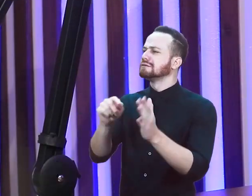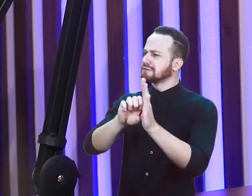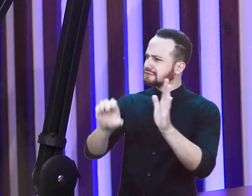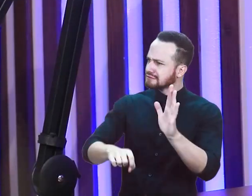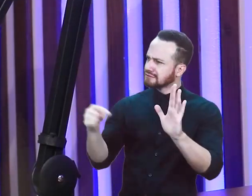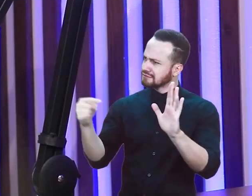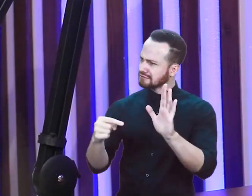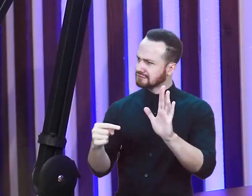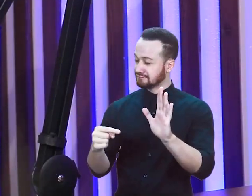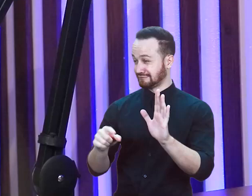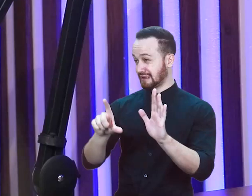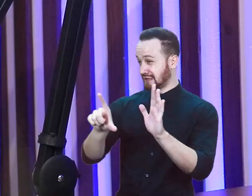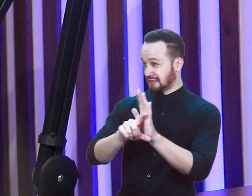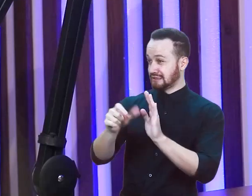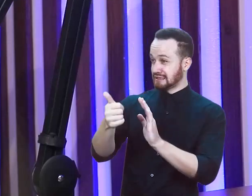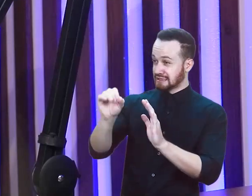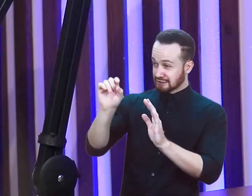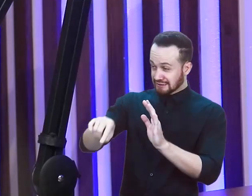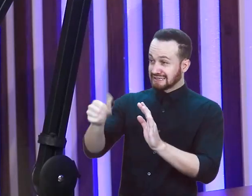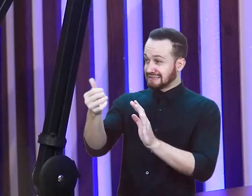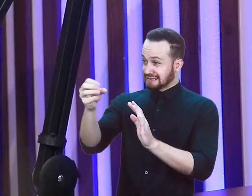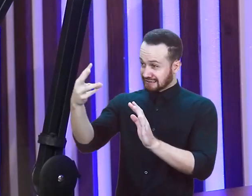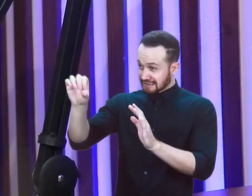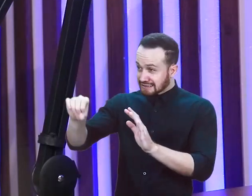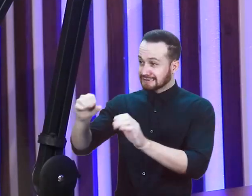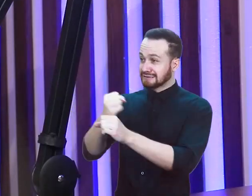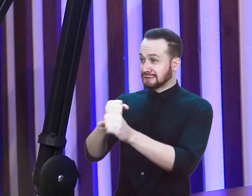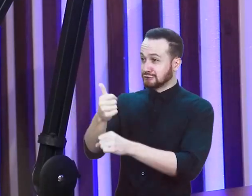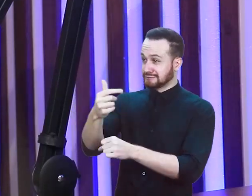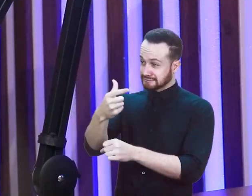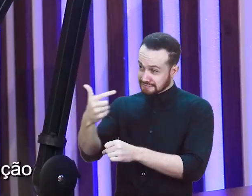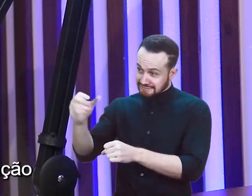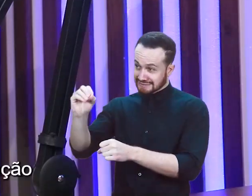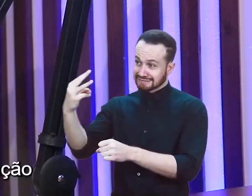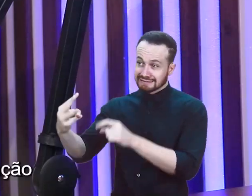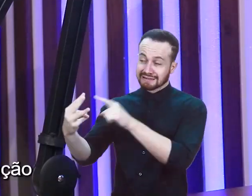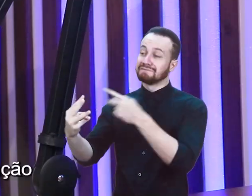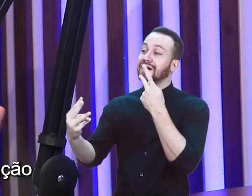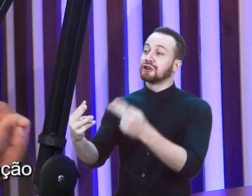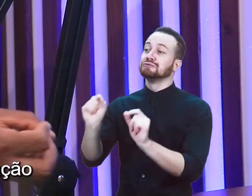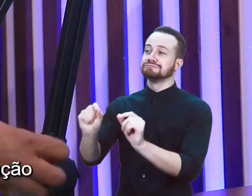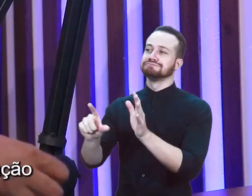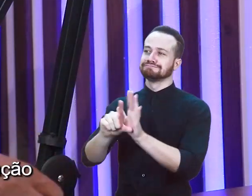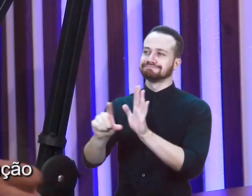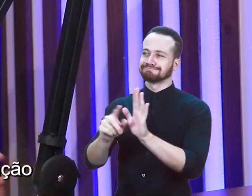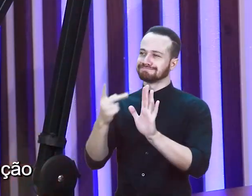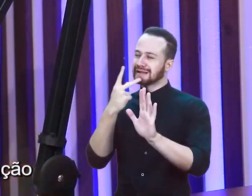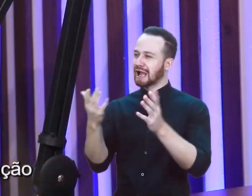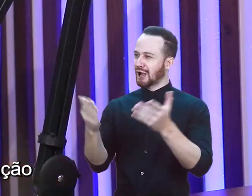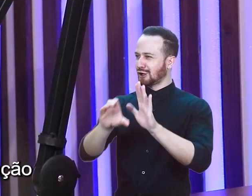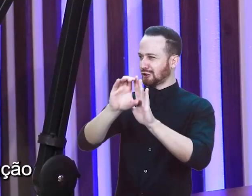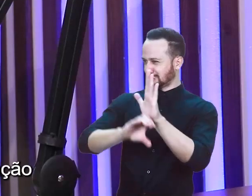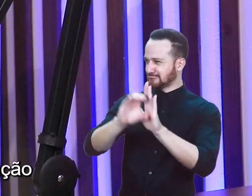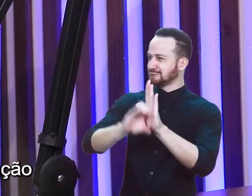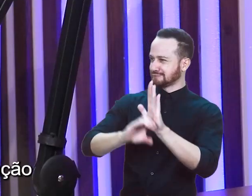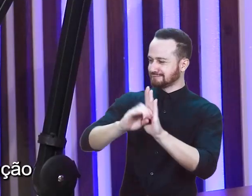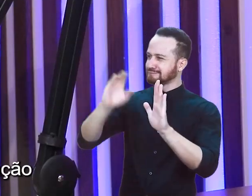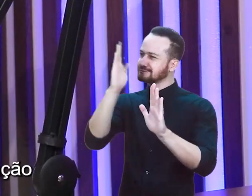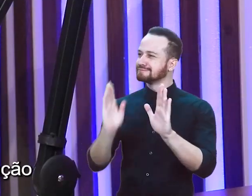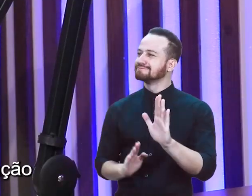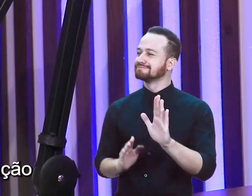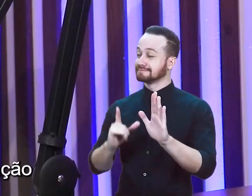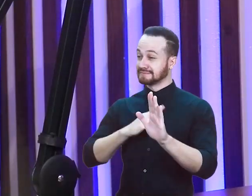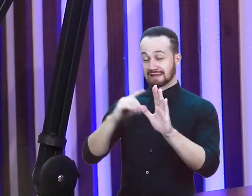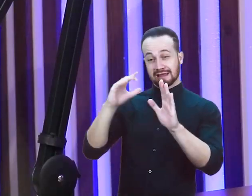A Lei 10.639, de 2003, que vai inserir no currículo nacional